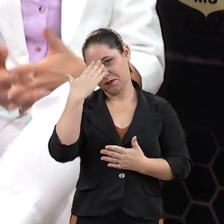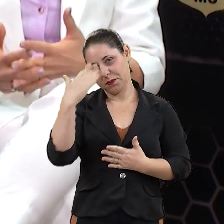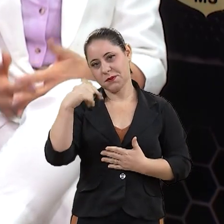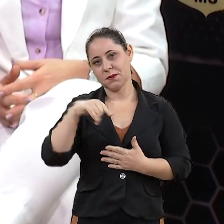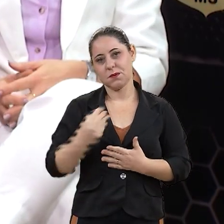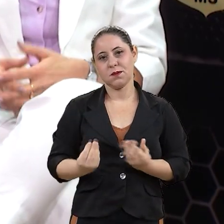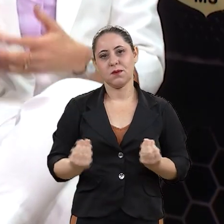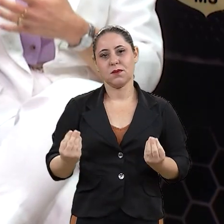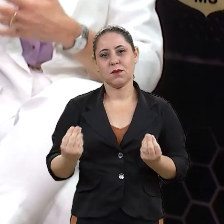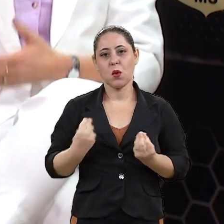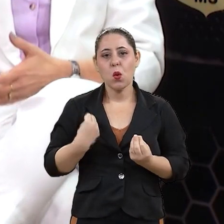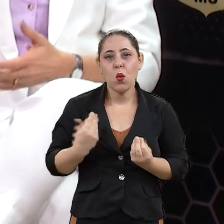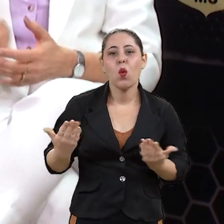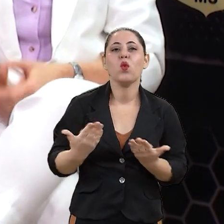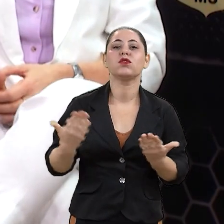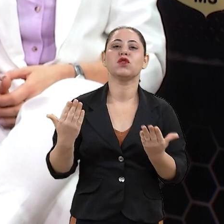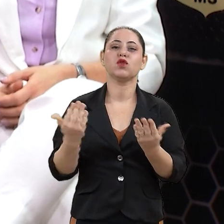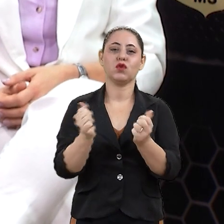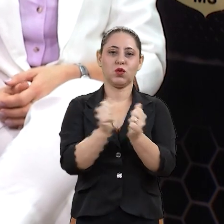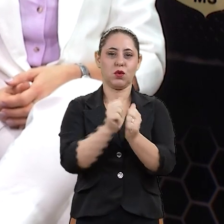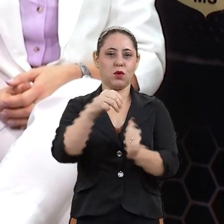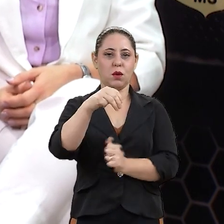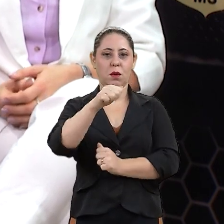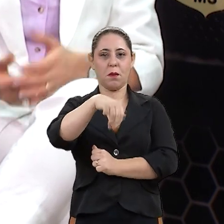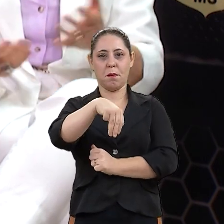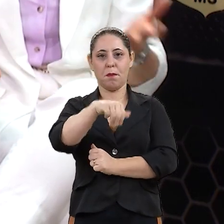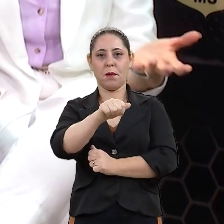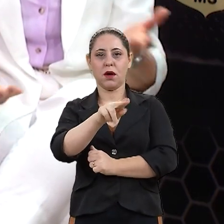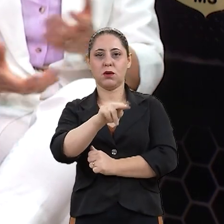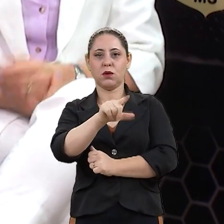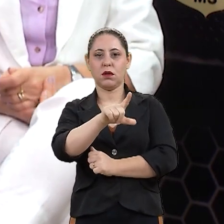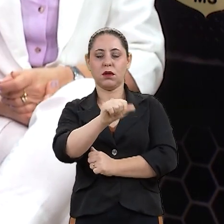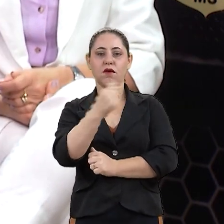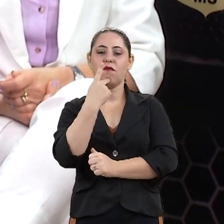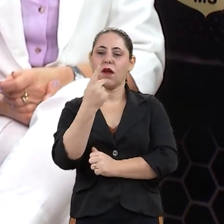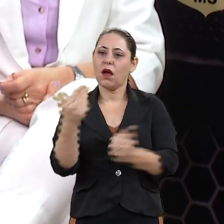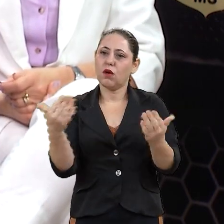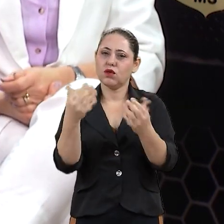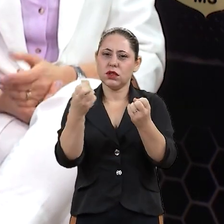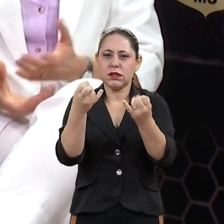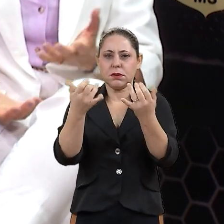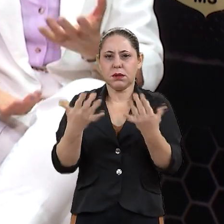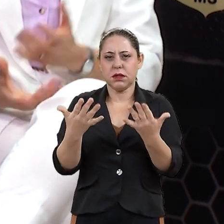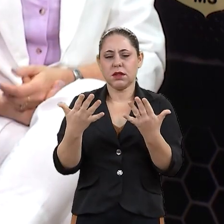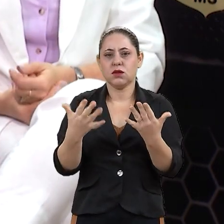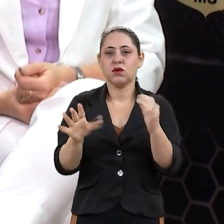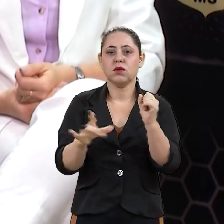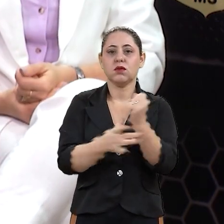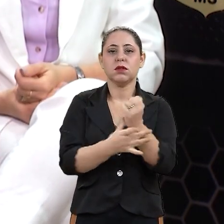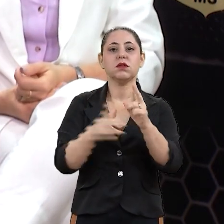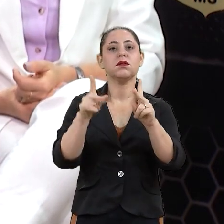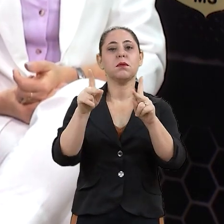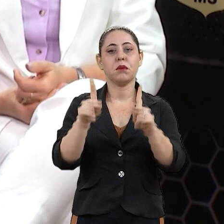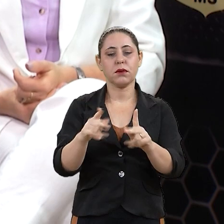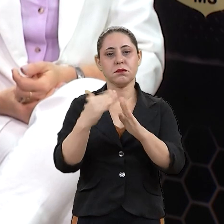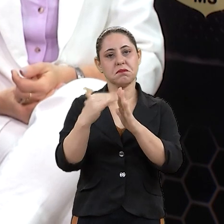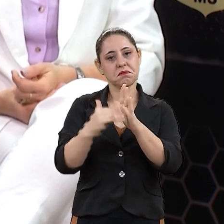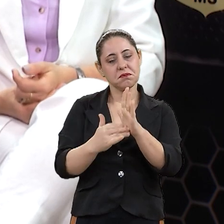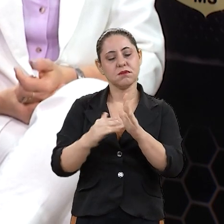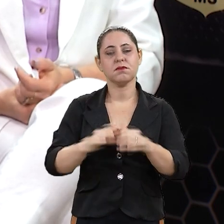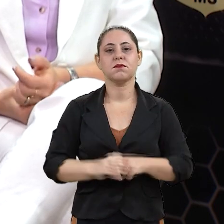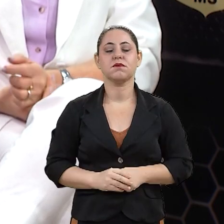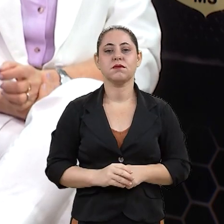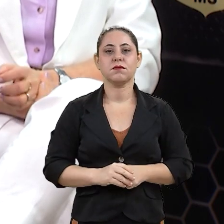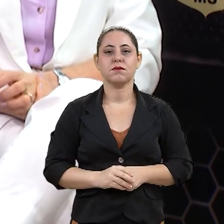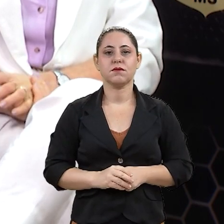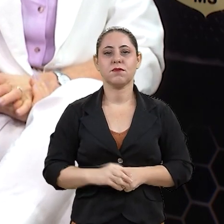estar aqui com você, com a Manuela. É um prazer poder falar um pouco aqui nesse programa no Segurança em Pauta. Muito obrigada pelo